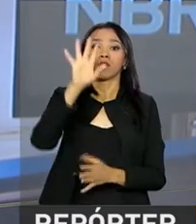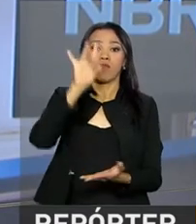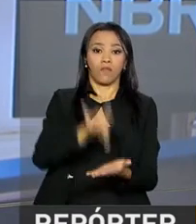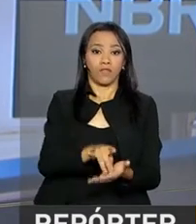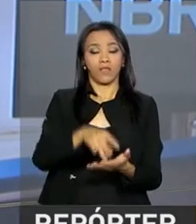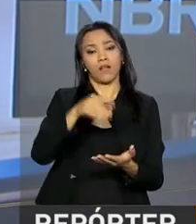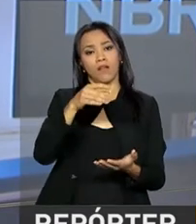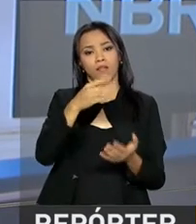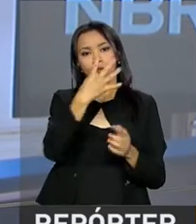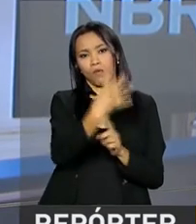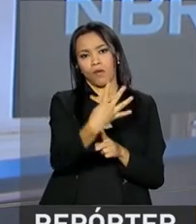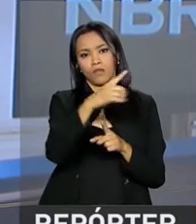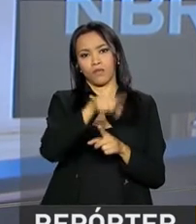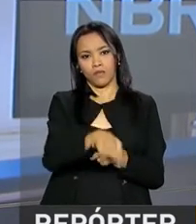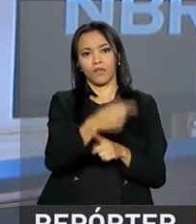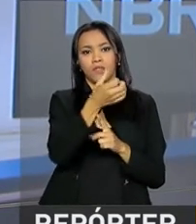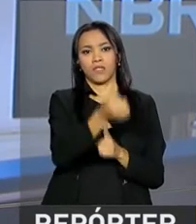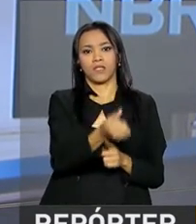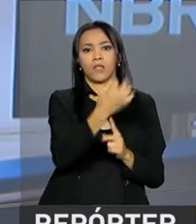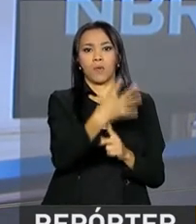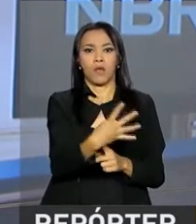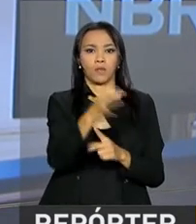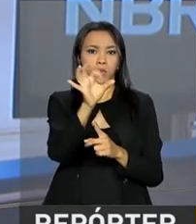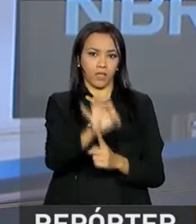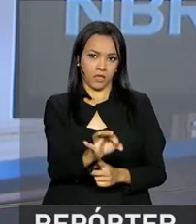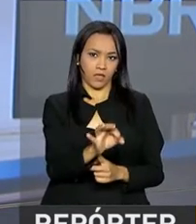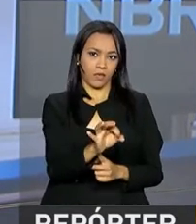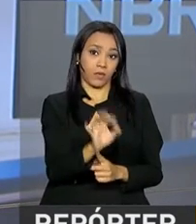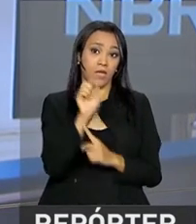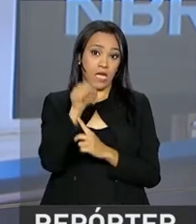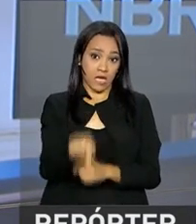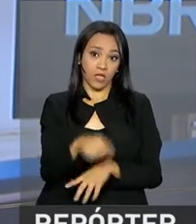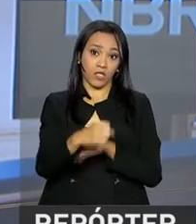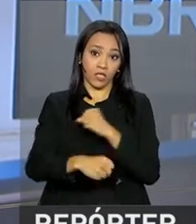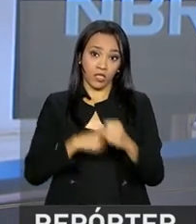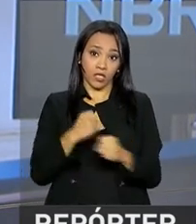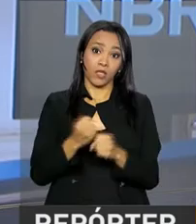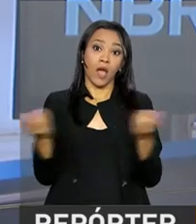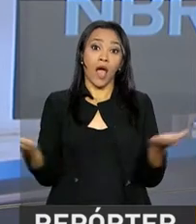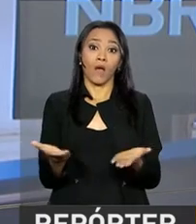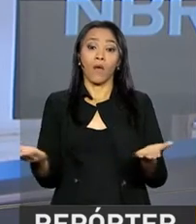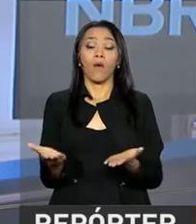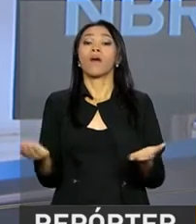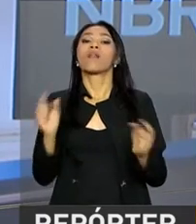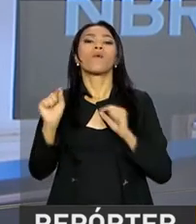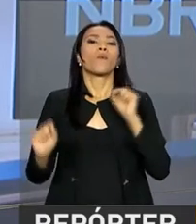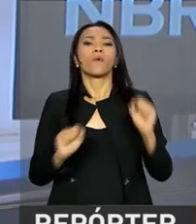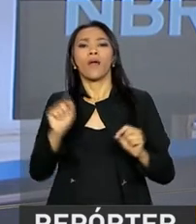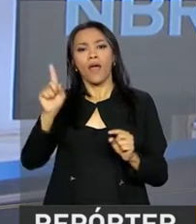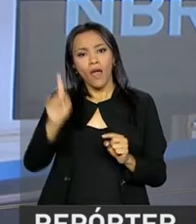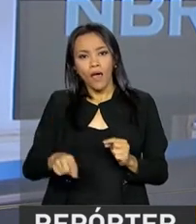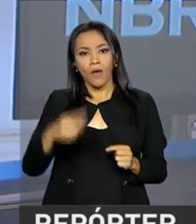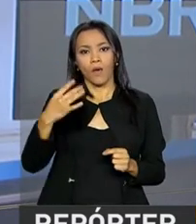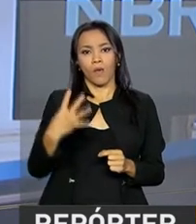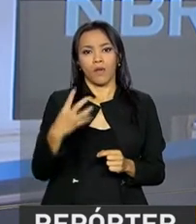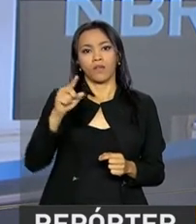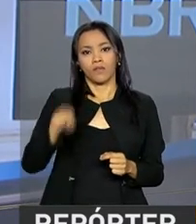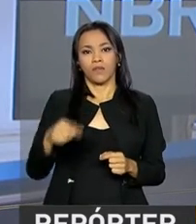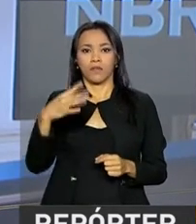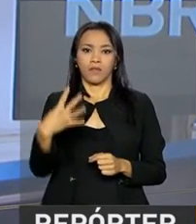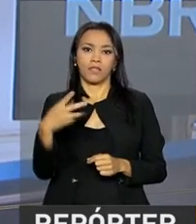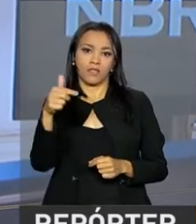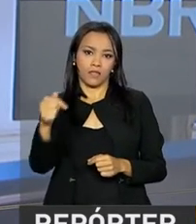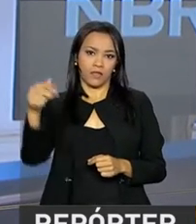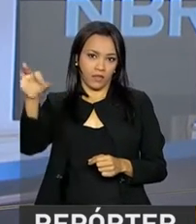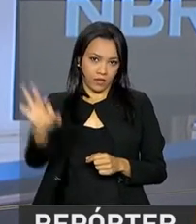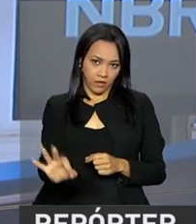ficasse em 4,64 por cento este ano agora a estimativa é de 4,47 por cento